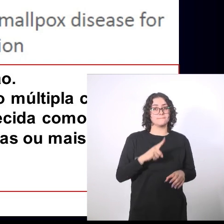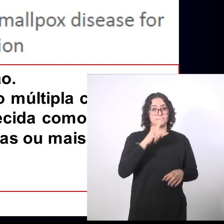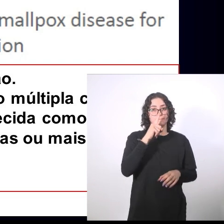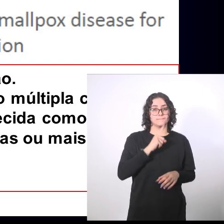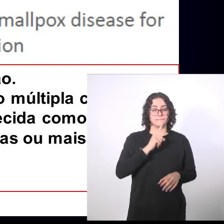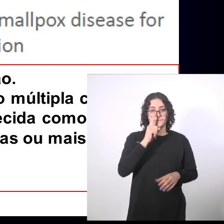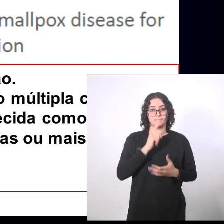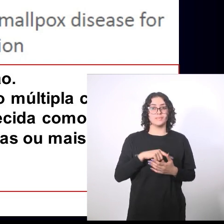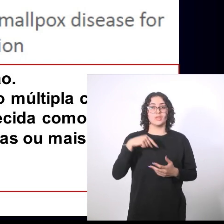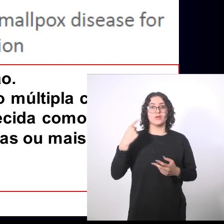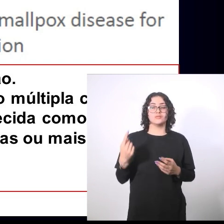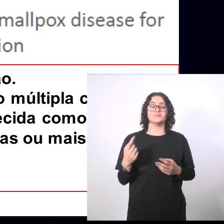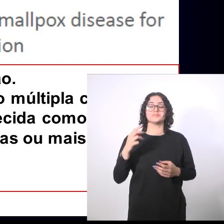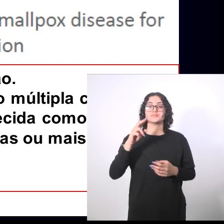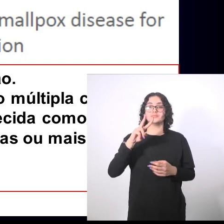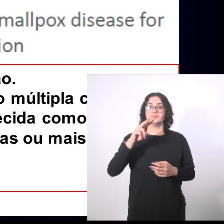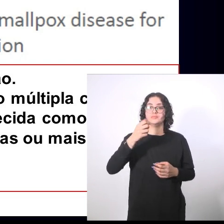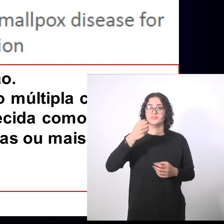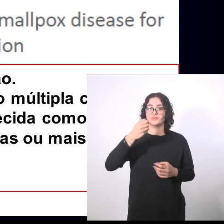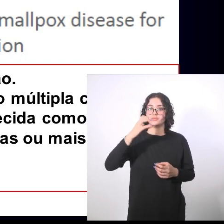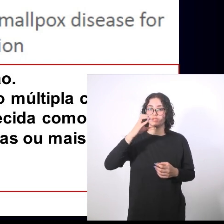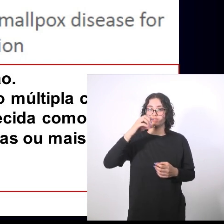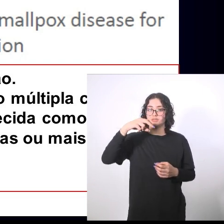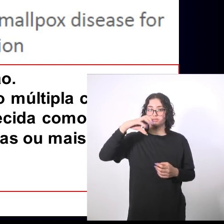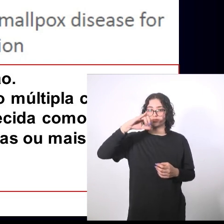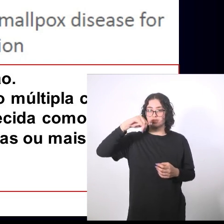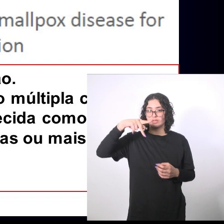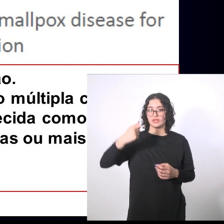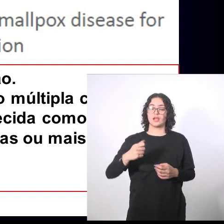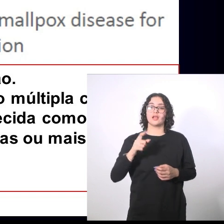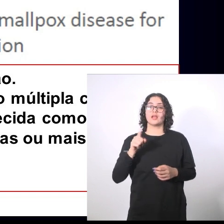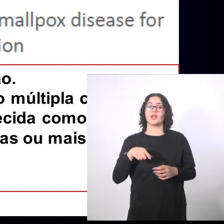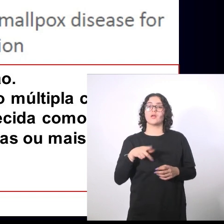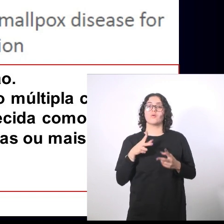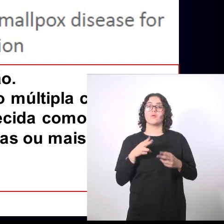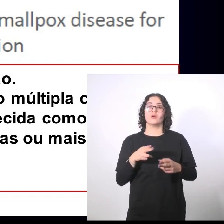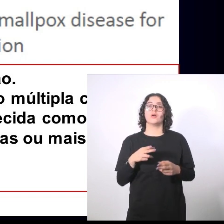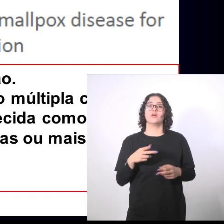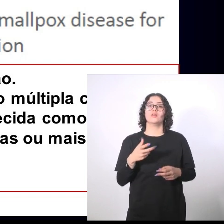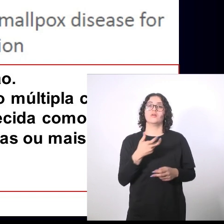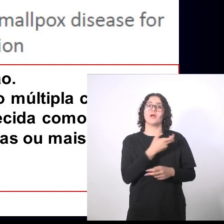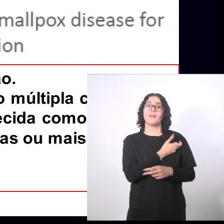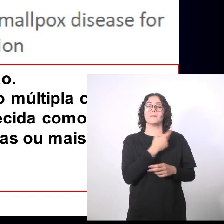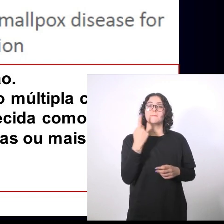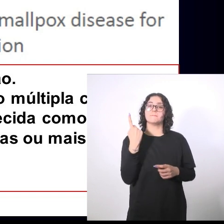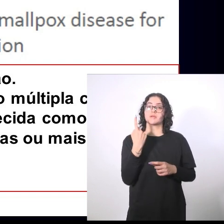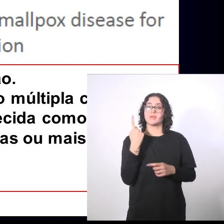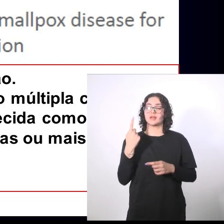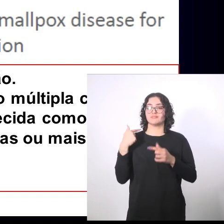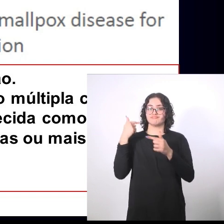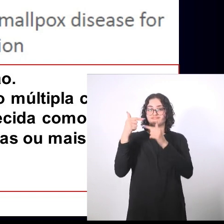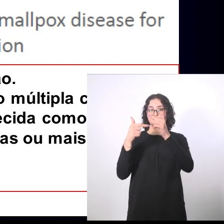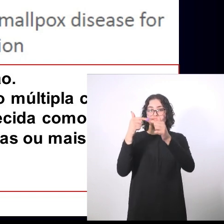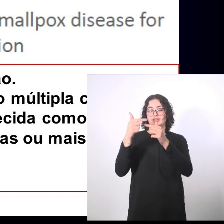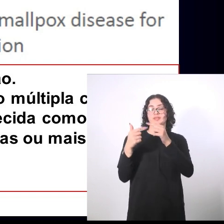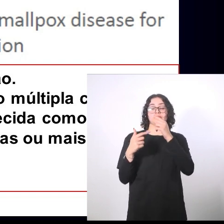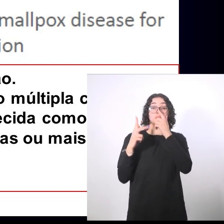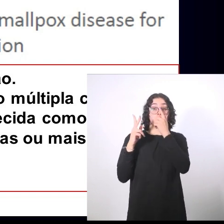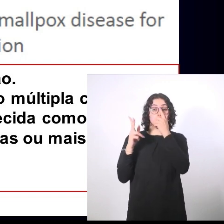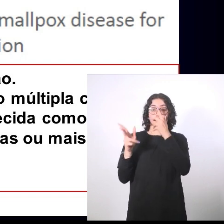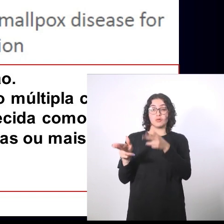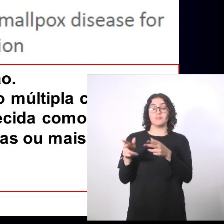vírus vaccinia, aí é o mesmo vírus que a gente utilizava lá na vacina de primeira geração. Ela é feita